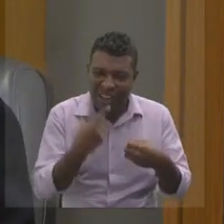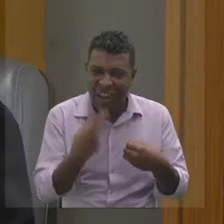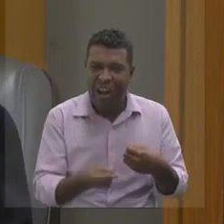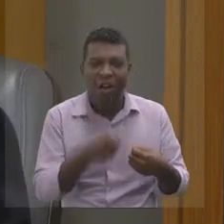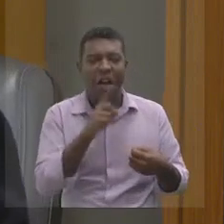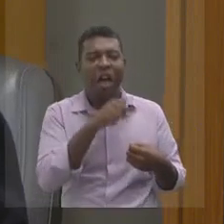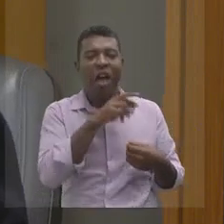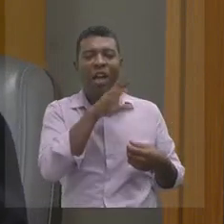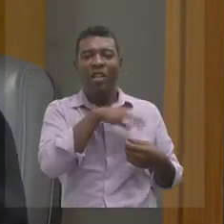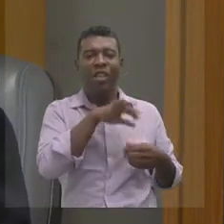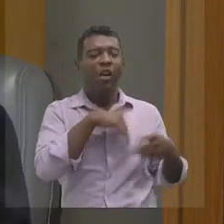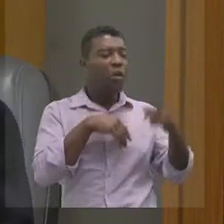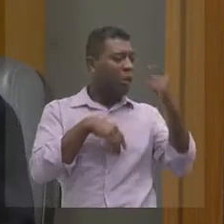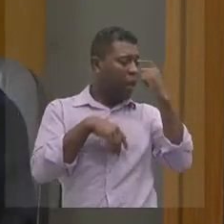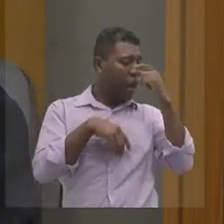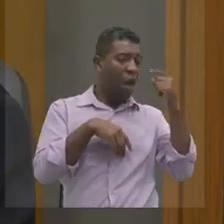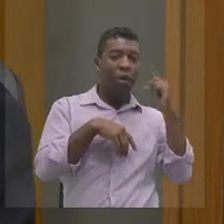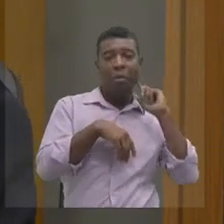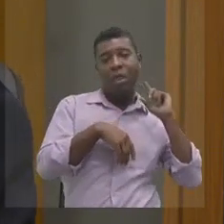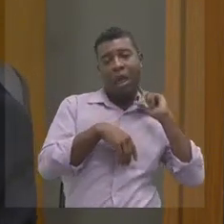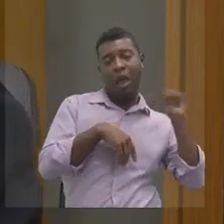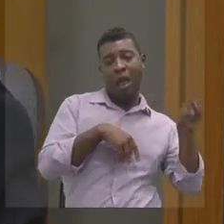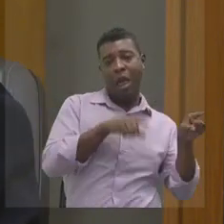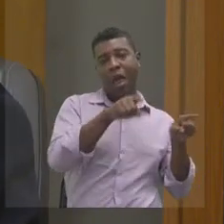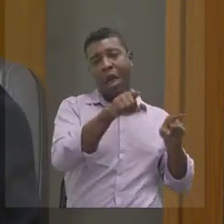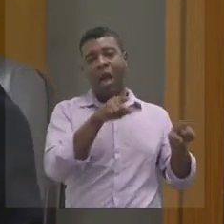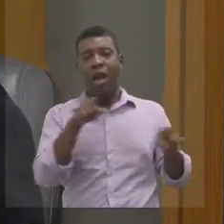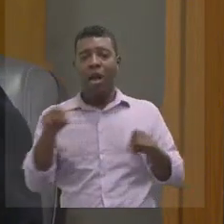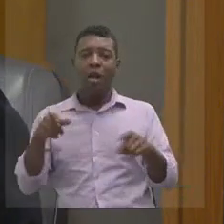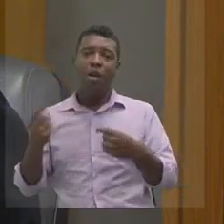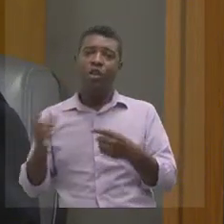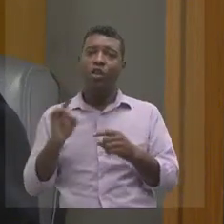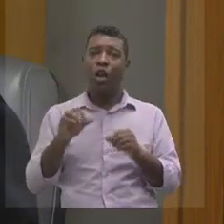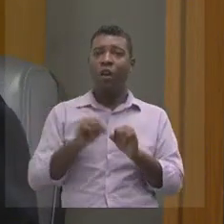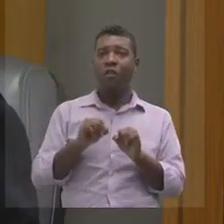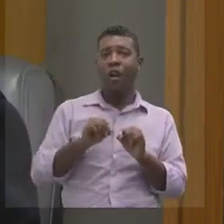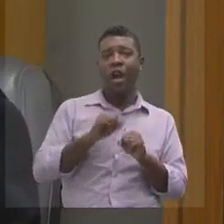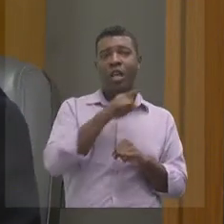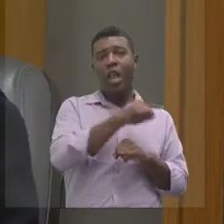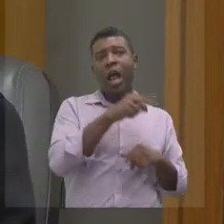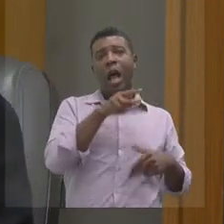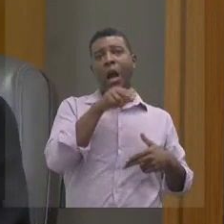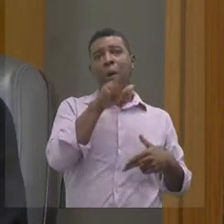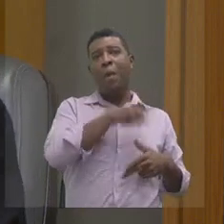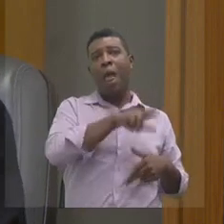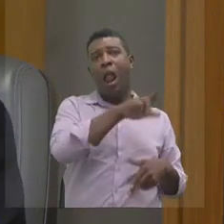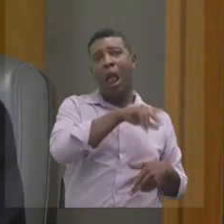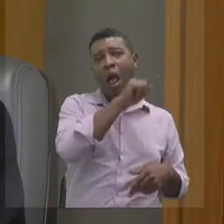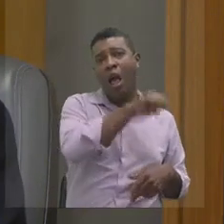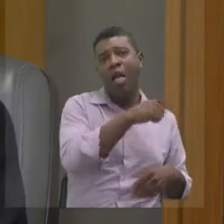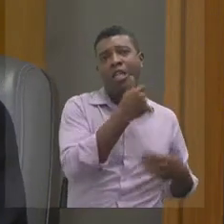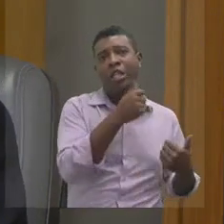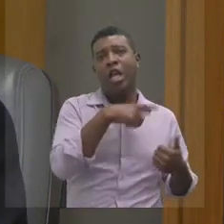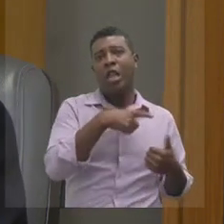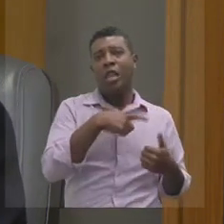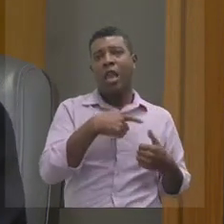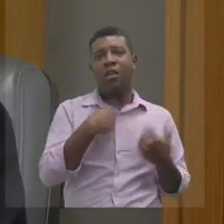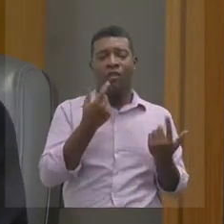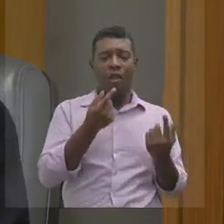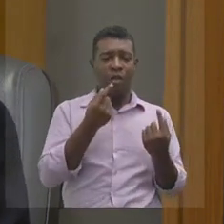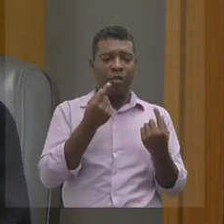Deputado querido leonídio bolsas lá de Uberlândia que teve lá a rodovia recuperada